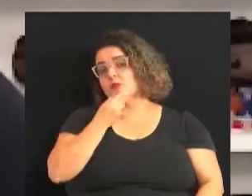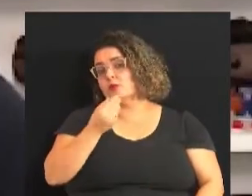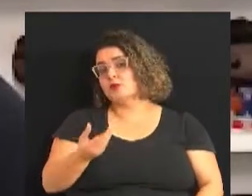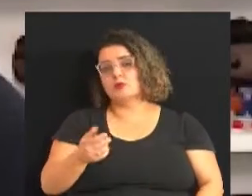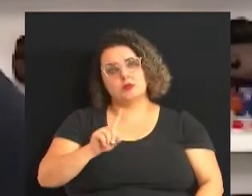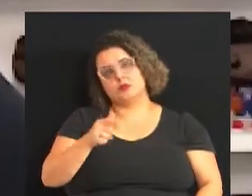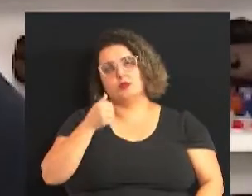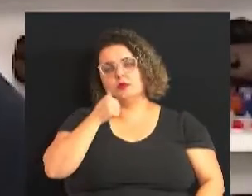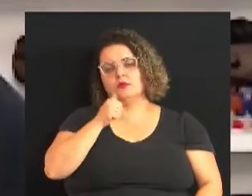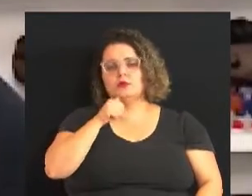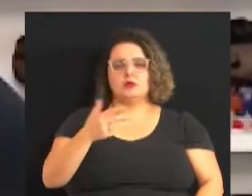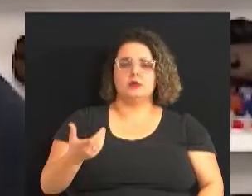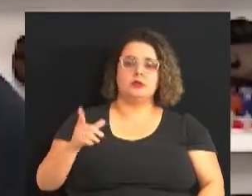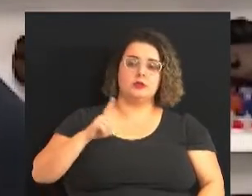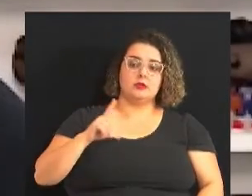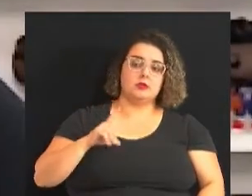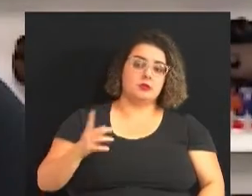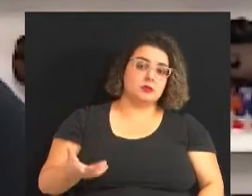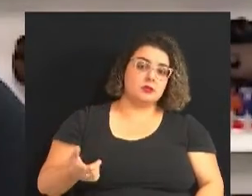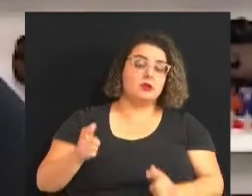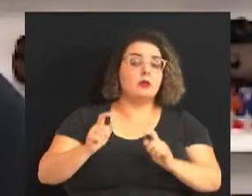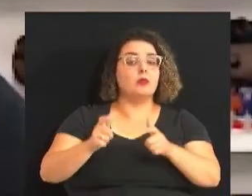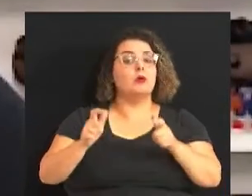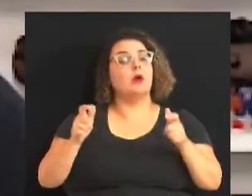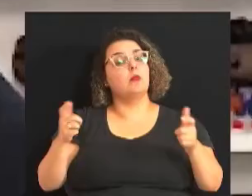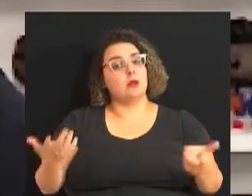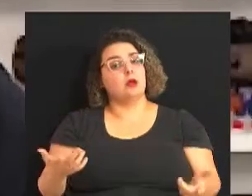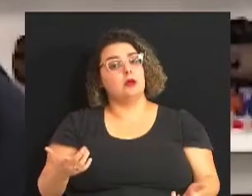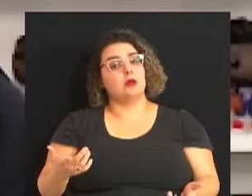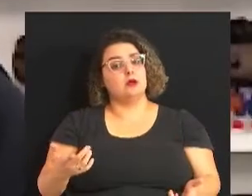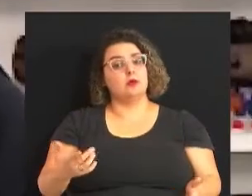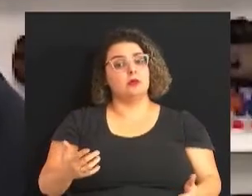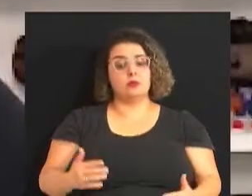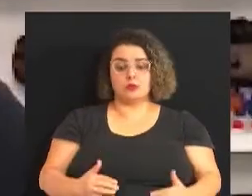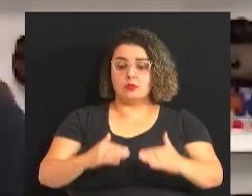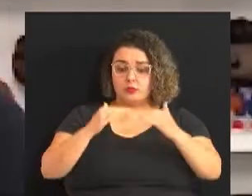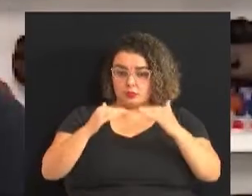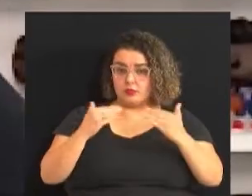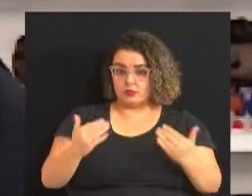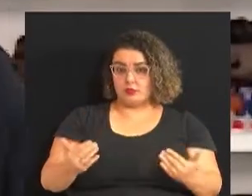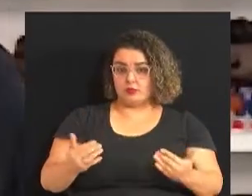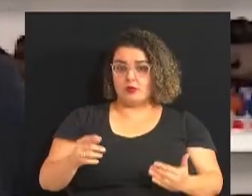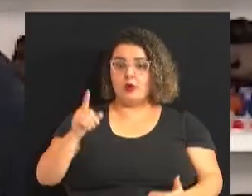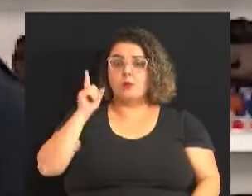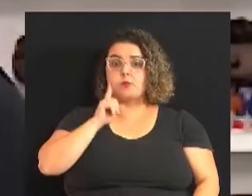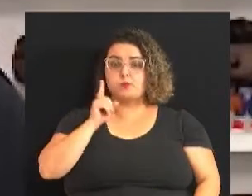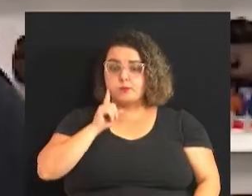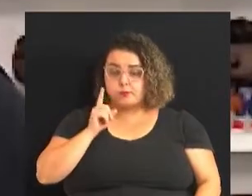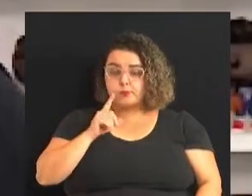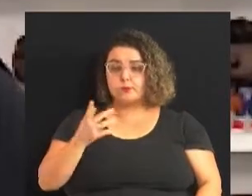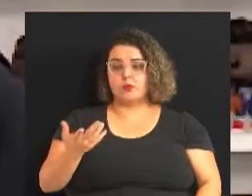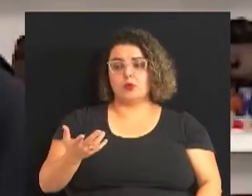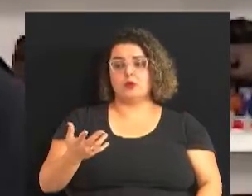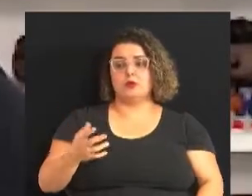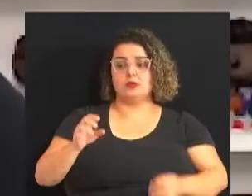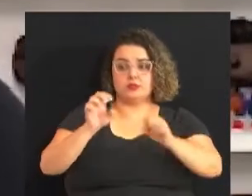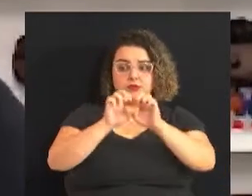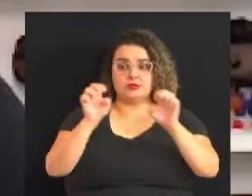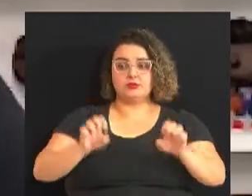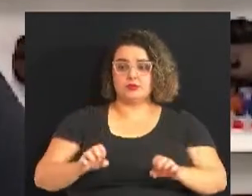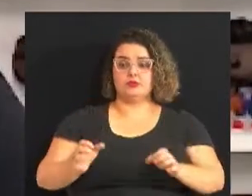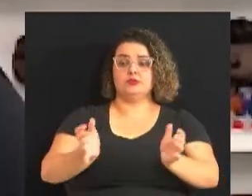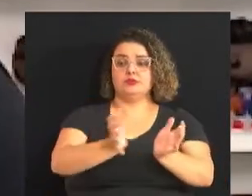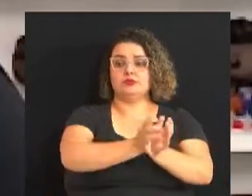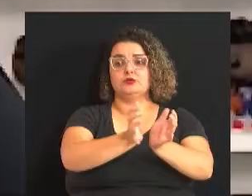feminino, você tem um aumento justamente com o nível de americanos, dos norte-americanos e da estrutura das equipes